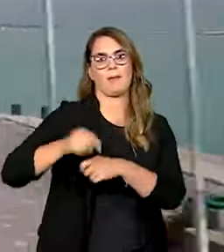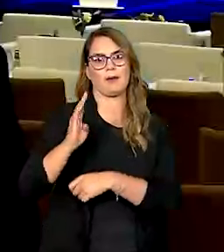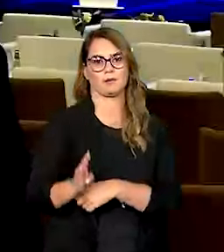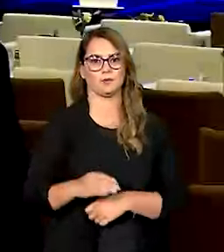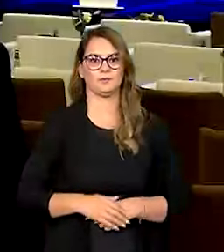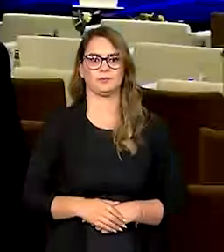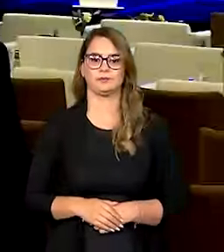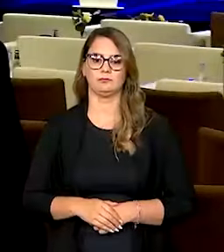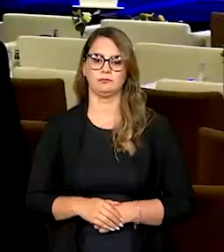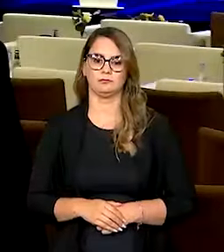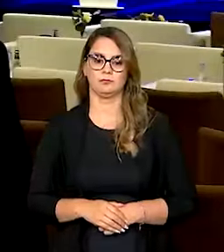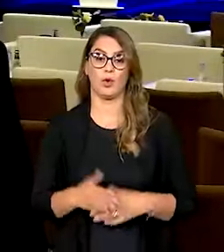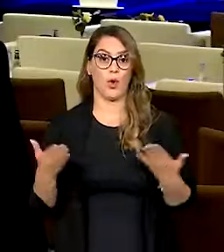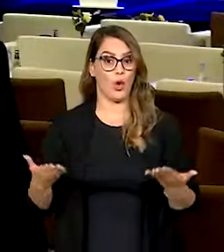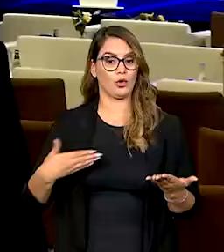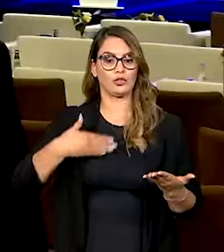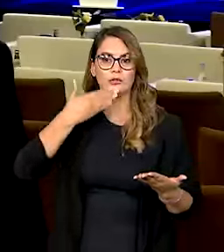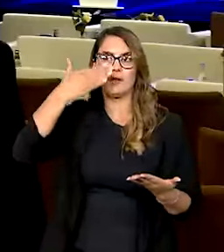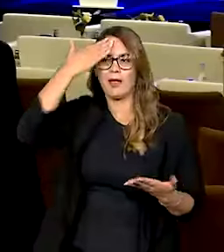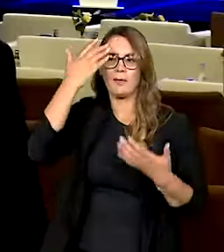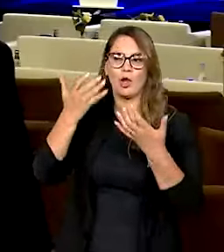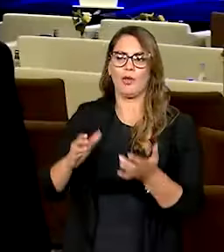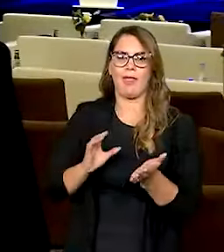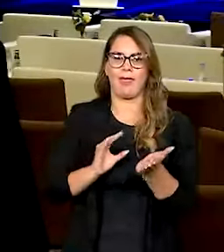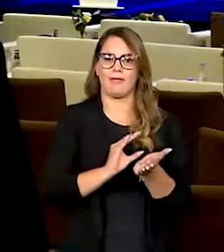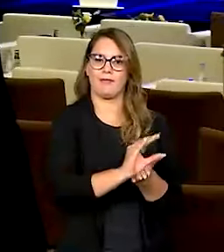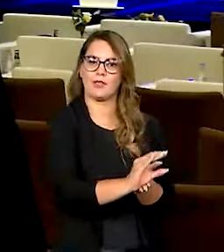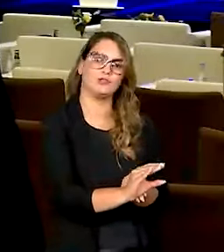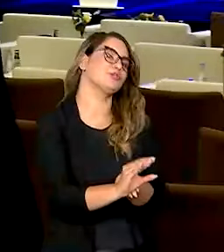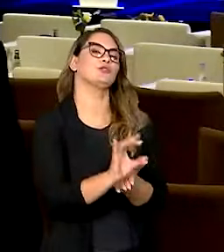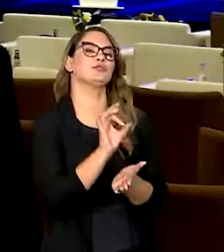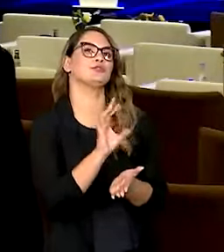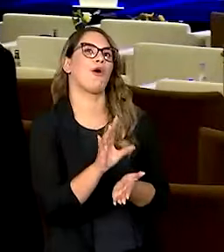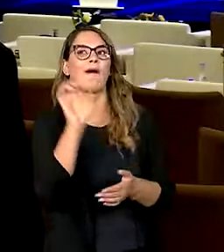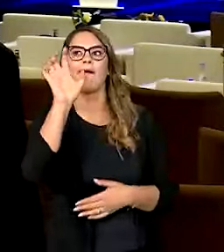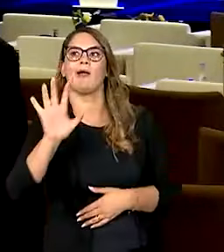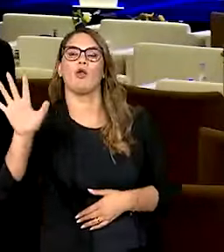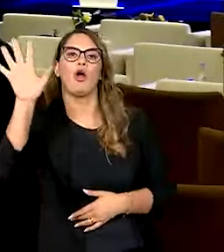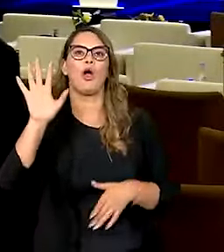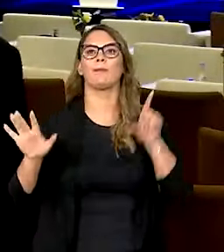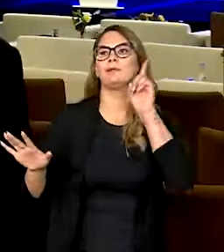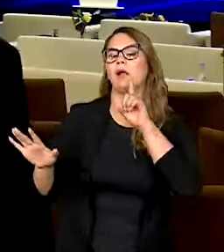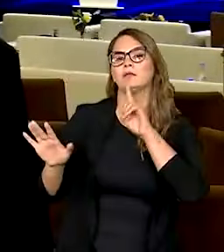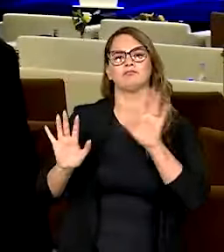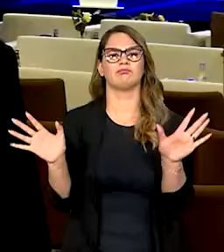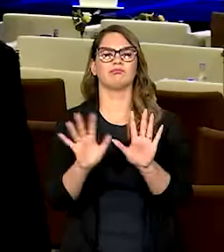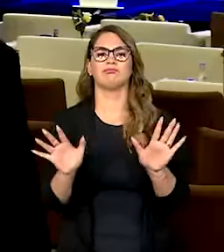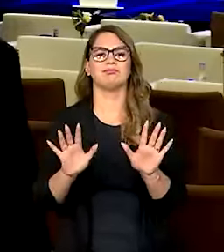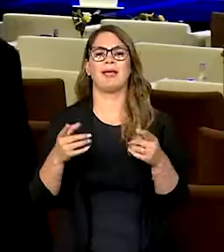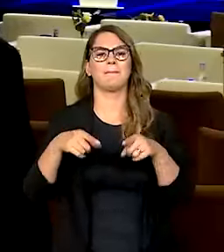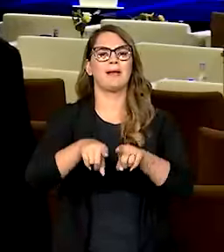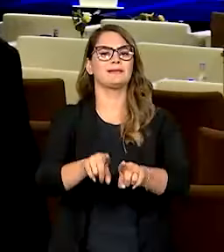brasileiros. Hoje os árabes não querem mais investir apenas com Europa, com Estados Unidos, parceiros